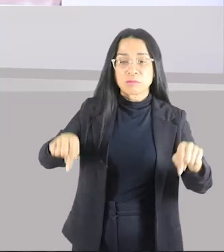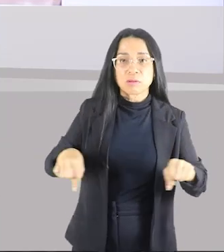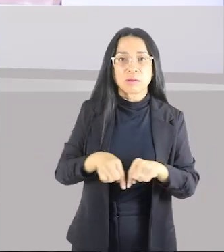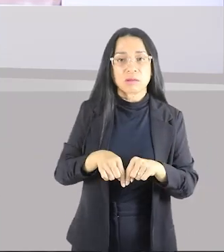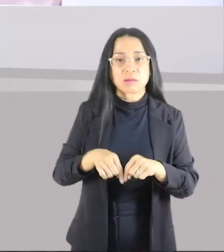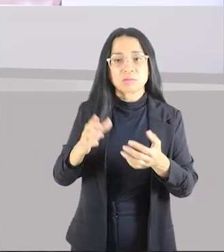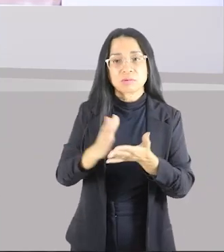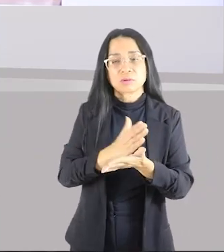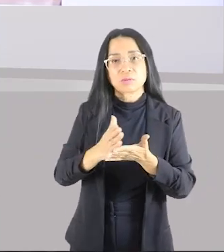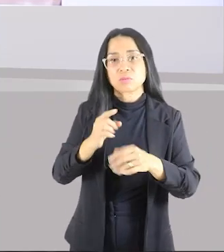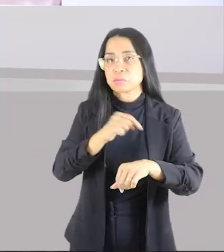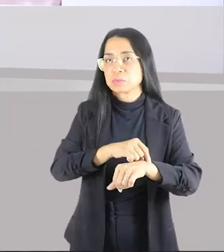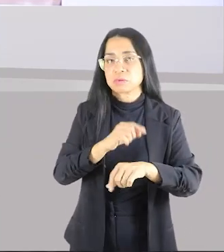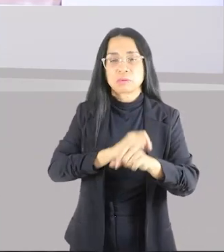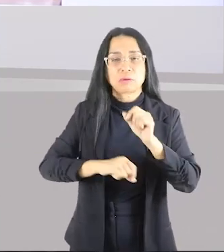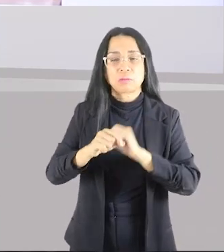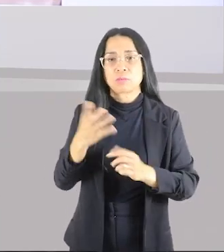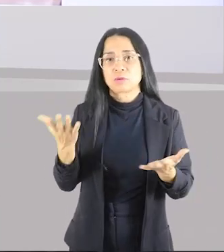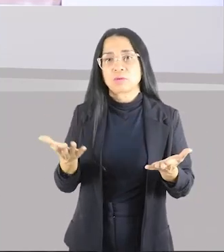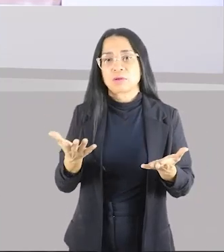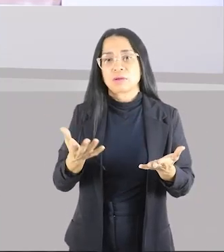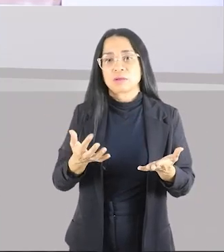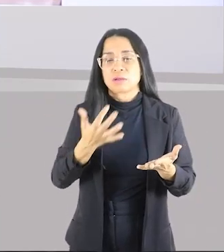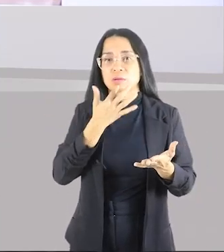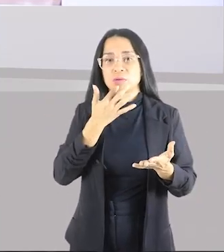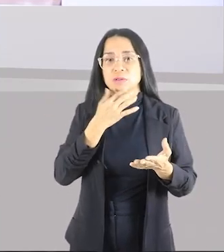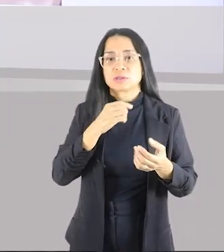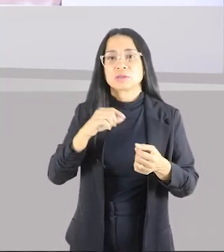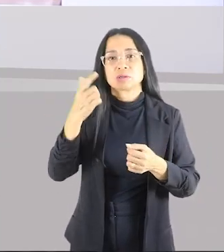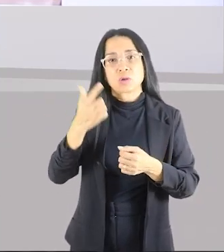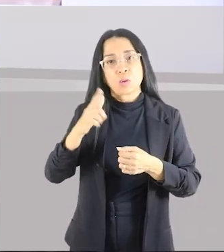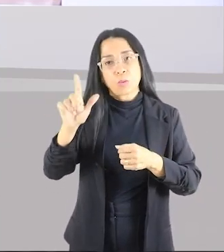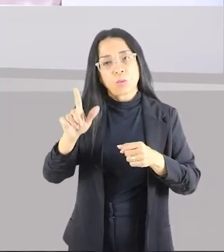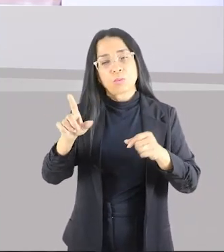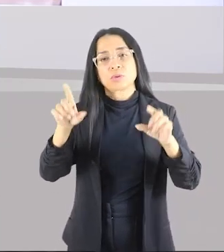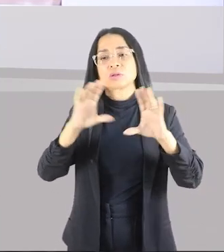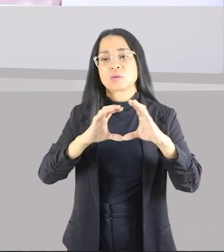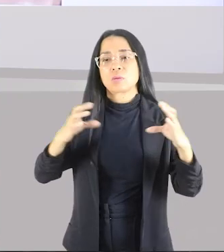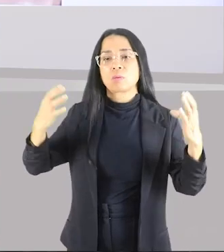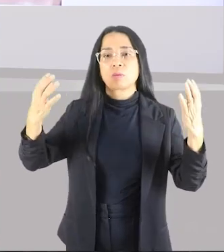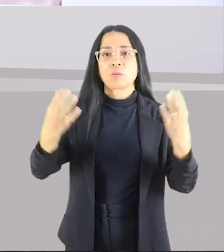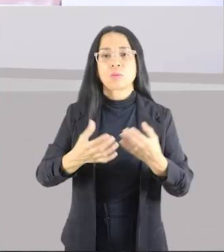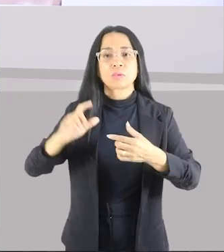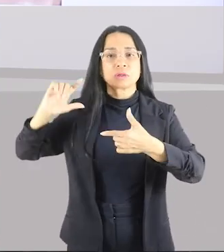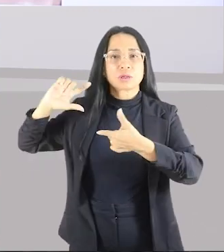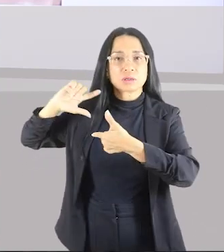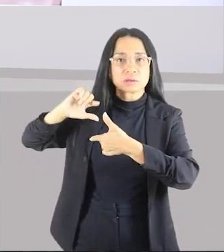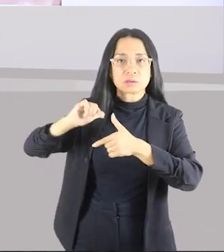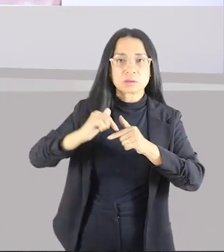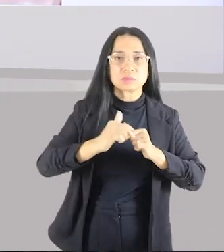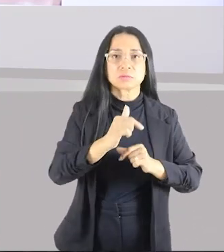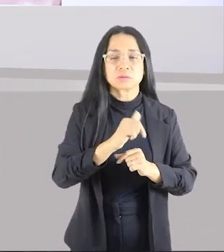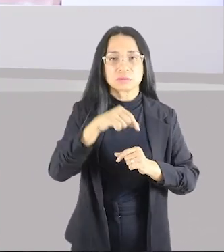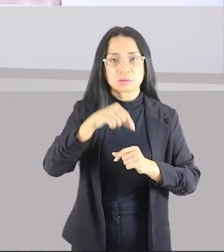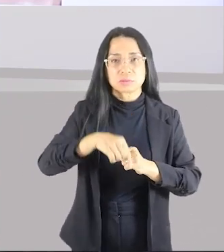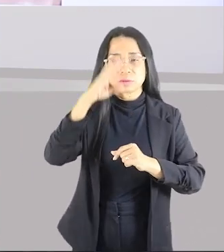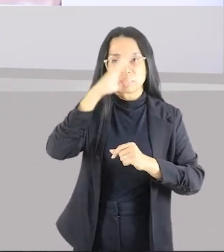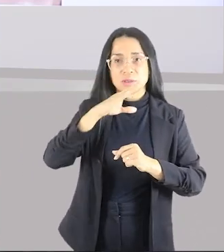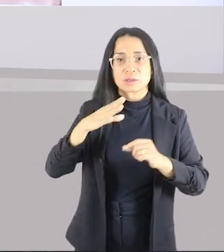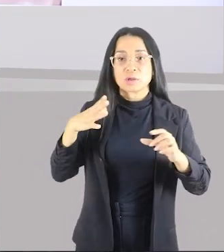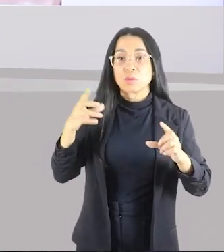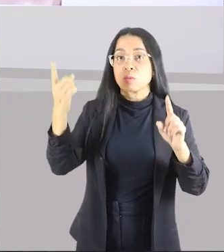tempo não era reconhecido, e todas as outras comunidades tradicionais, que no Brasil já somam aí mais